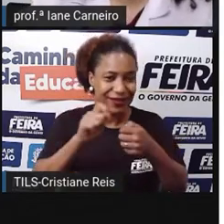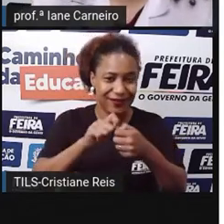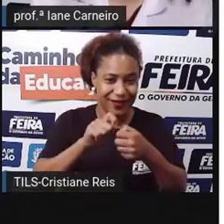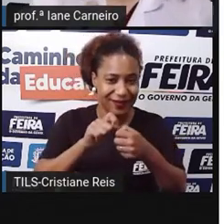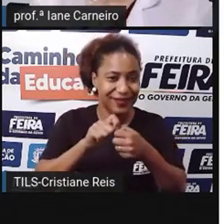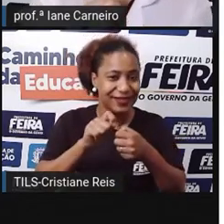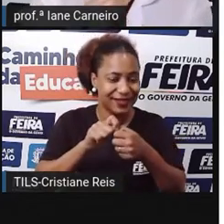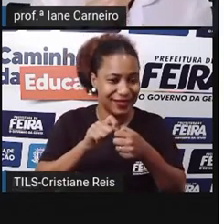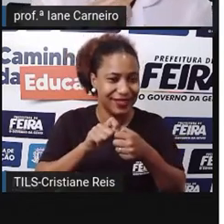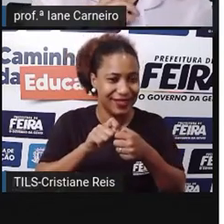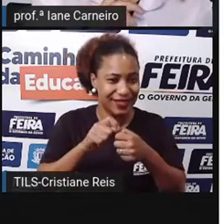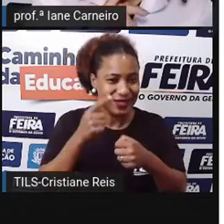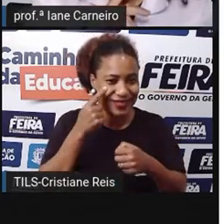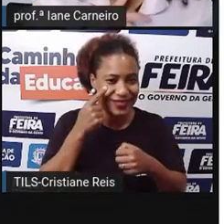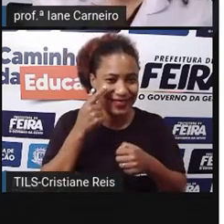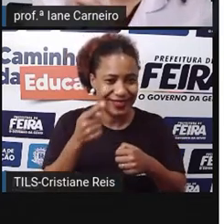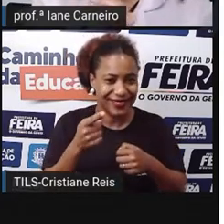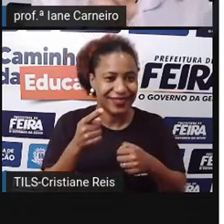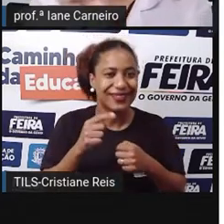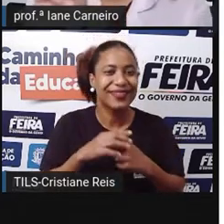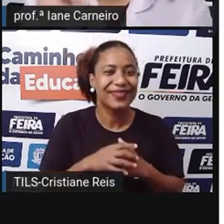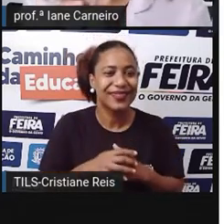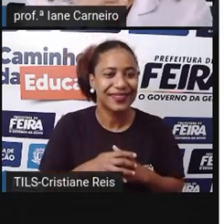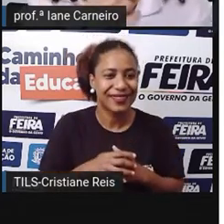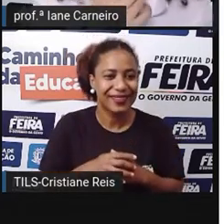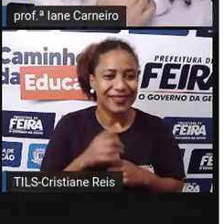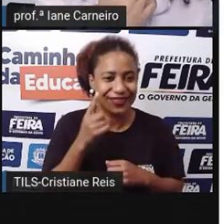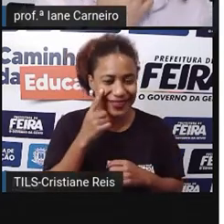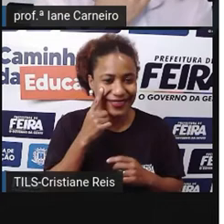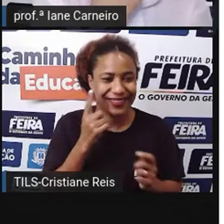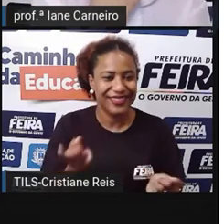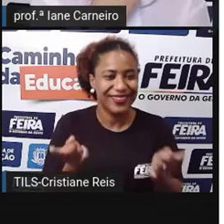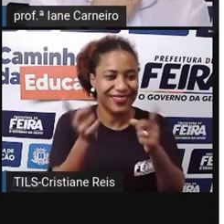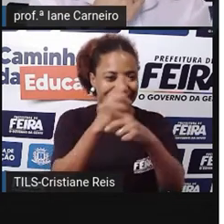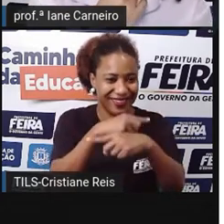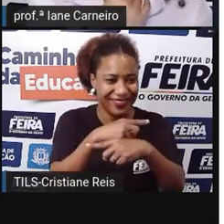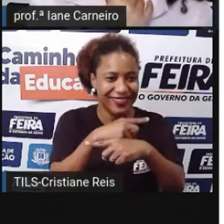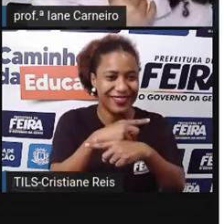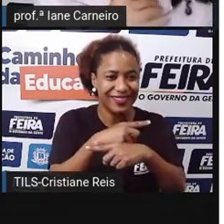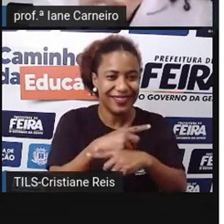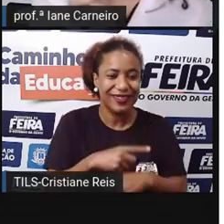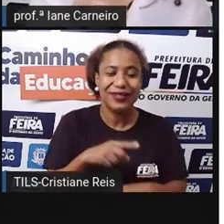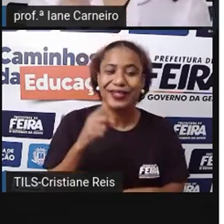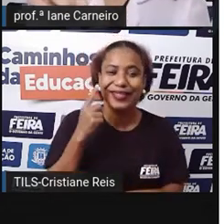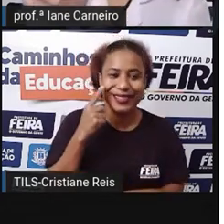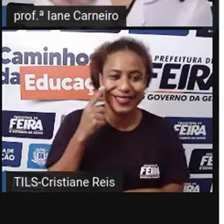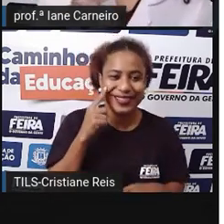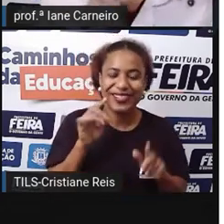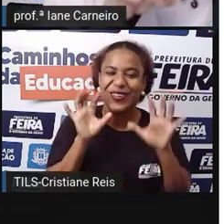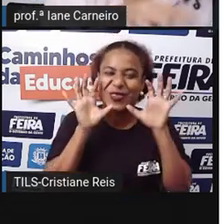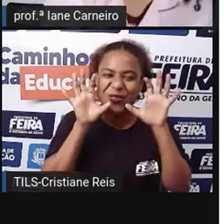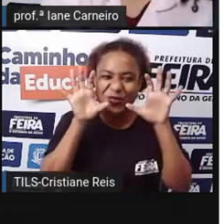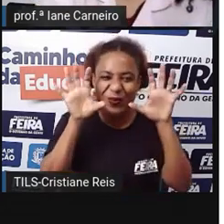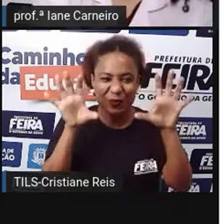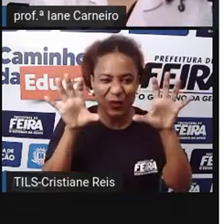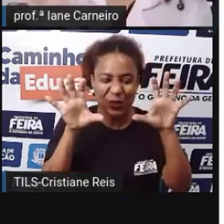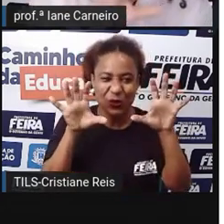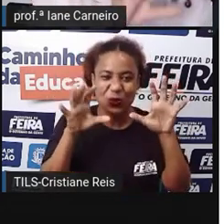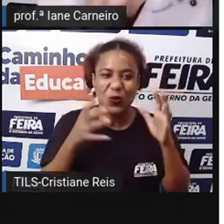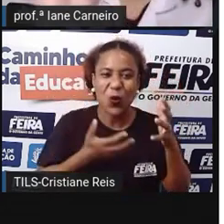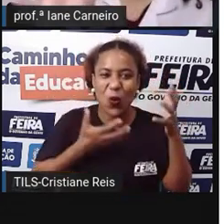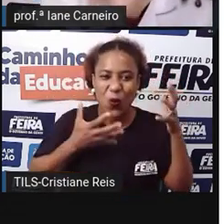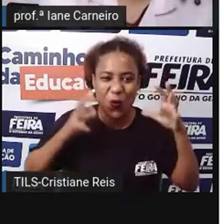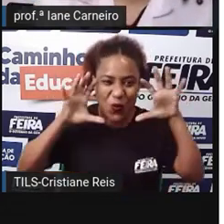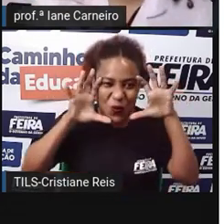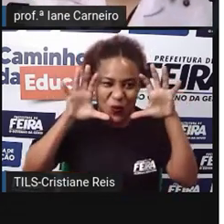né, no final ela fala, né, ela inverte a ordem. Então, em vez de chamar bicho papão, ela muda, né, toda